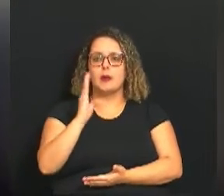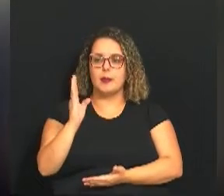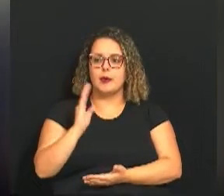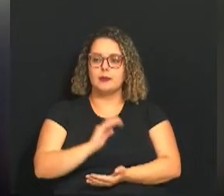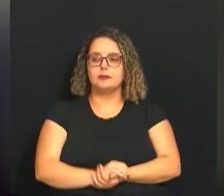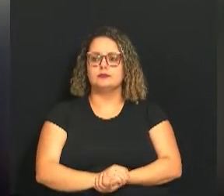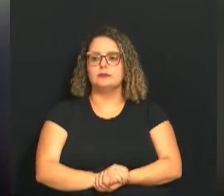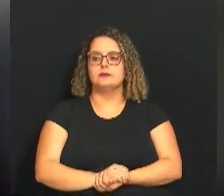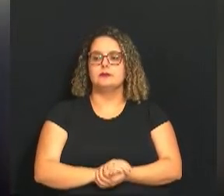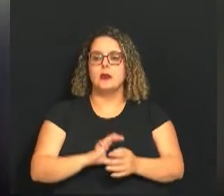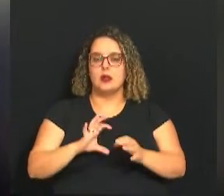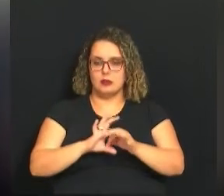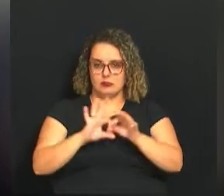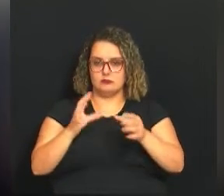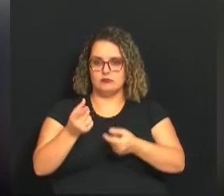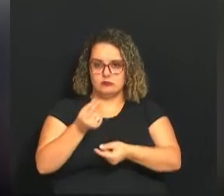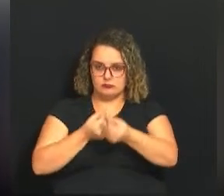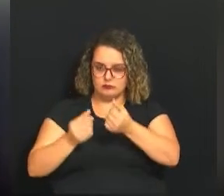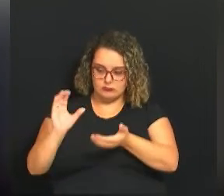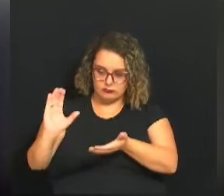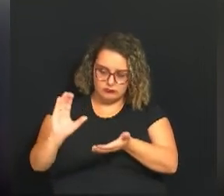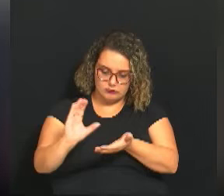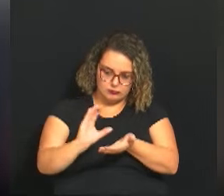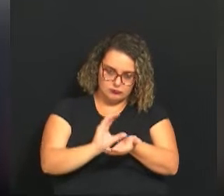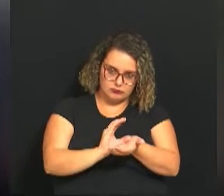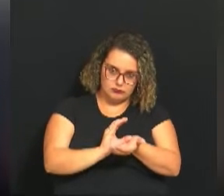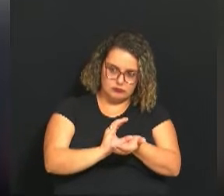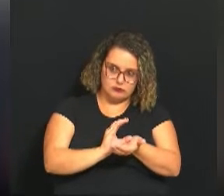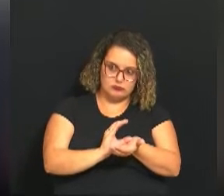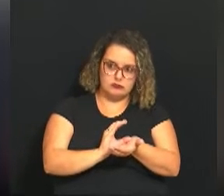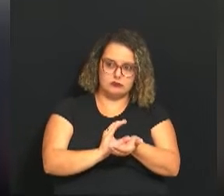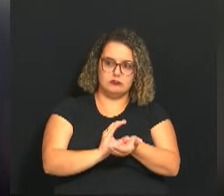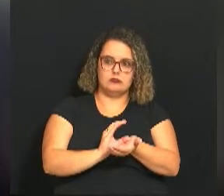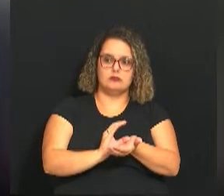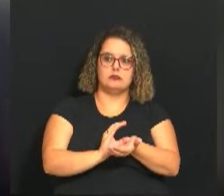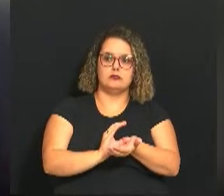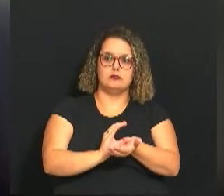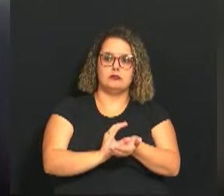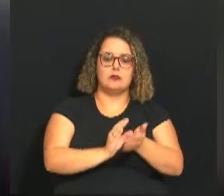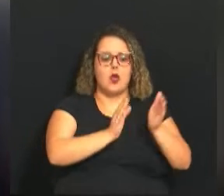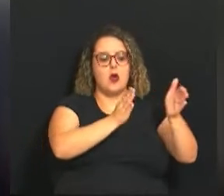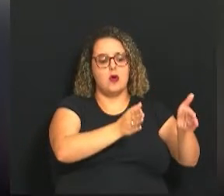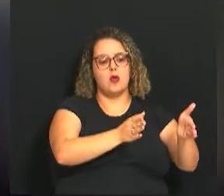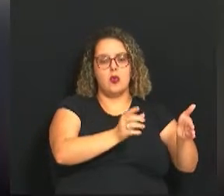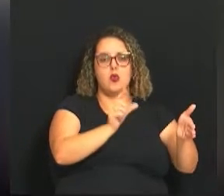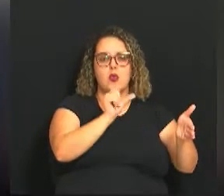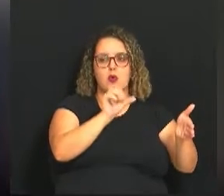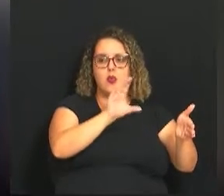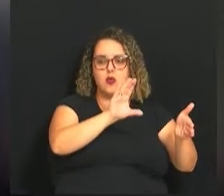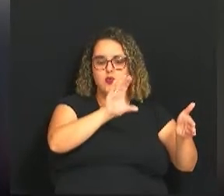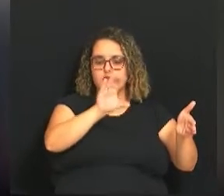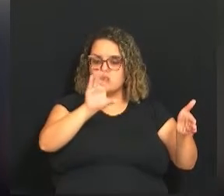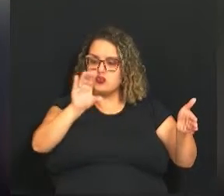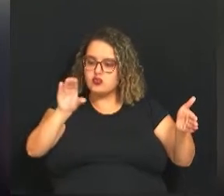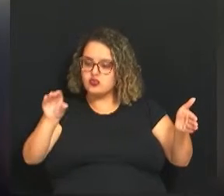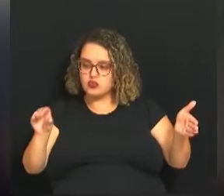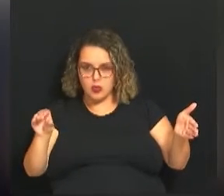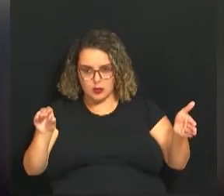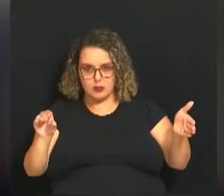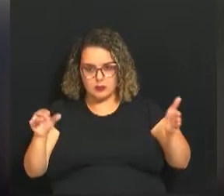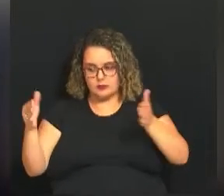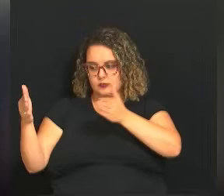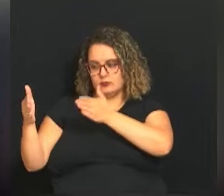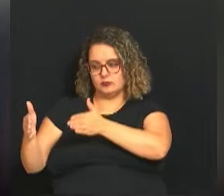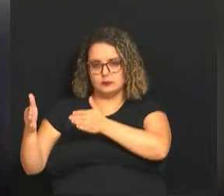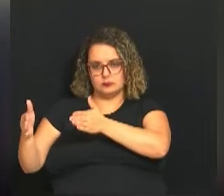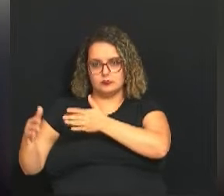liberada, parte dessa verba vai ser destinada ao terceiro trecho, que vai ligar o Solar das Andorinhas à